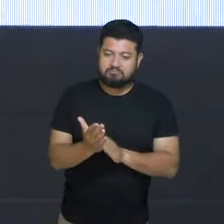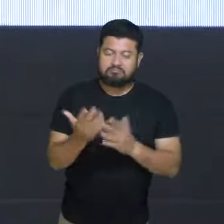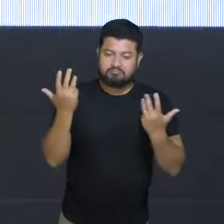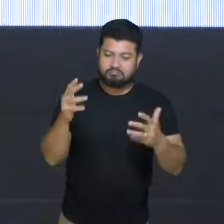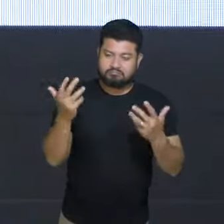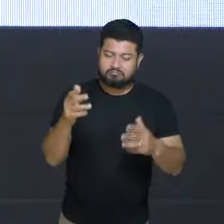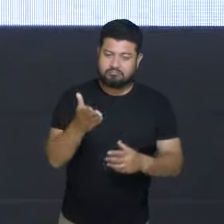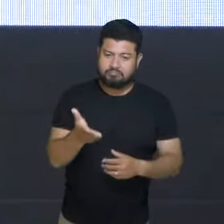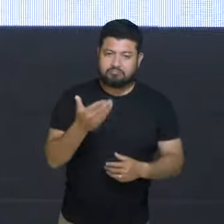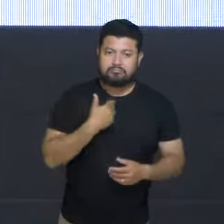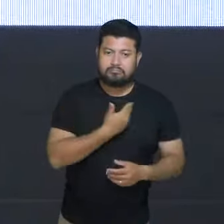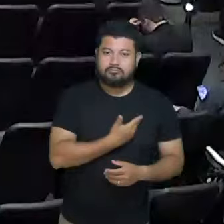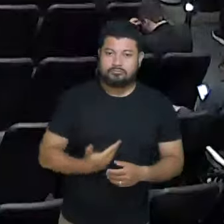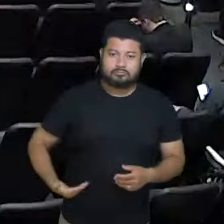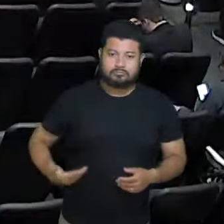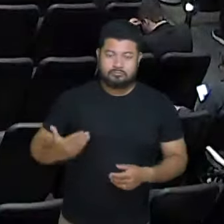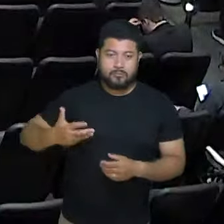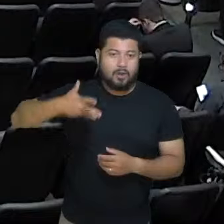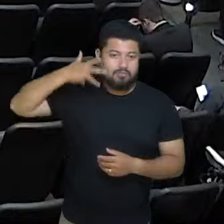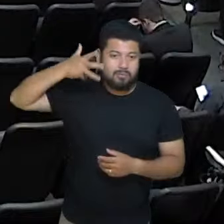abrilhantou aqui ao congresso